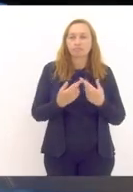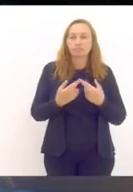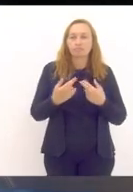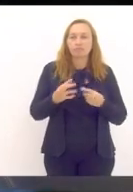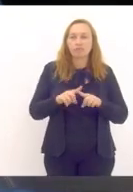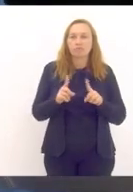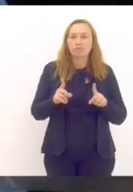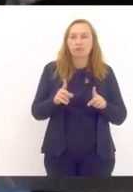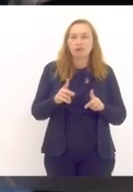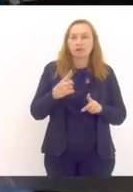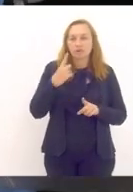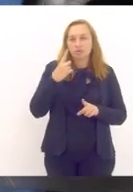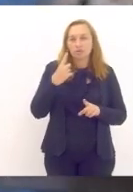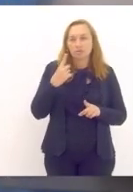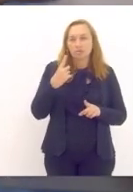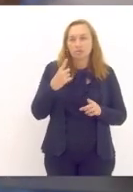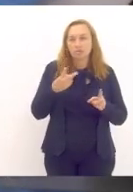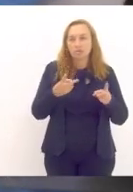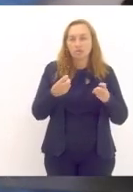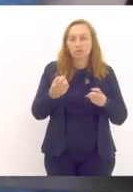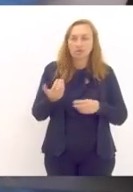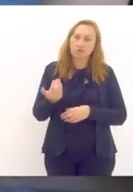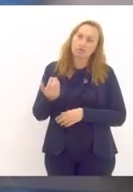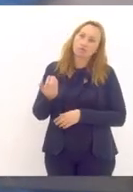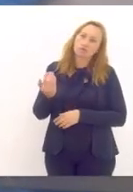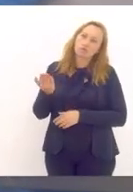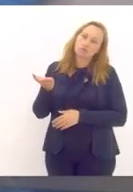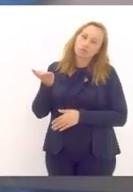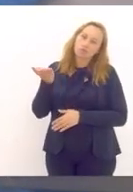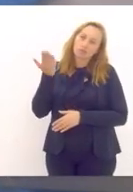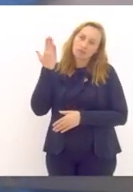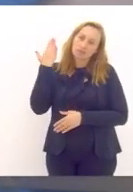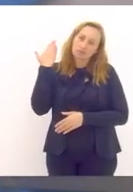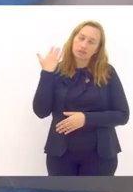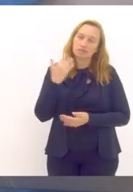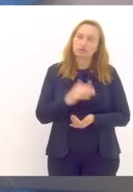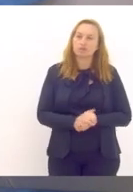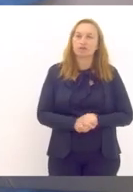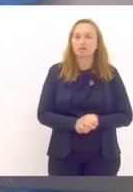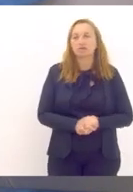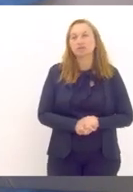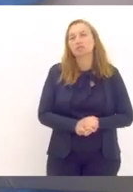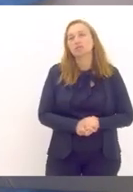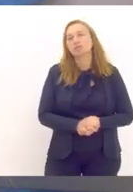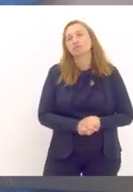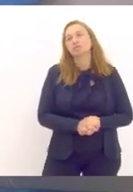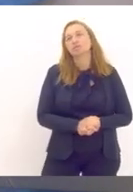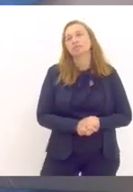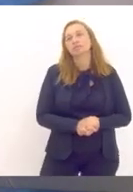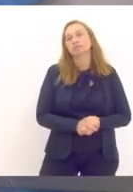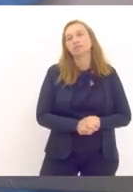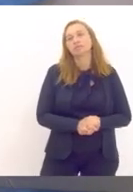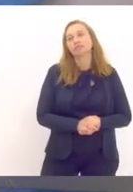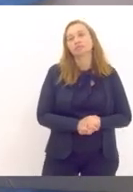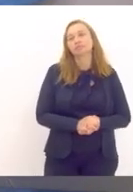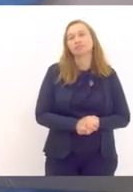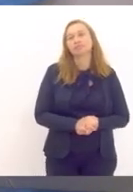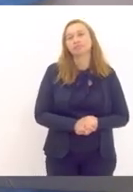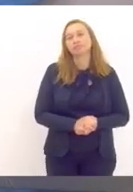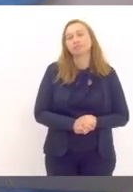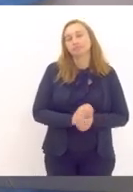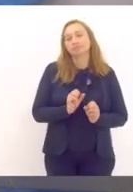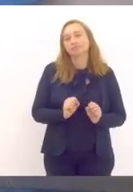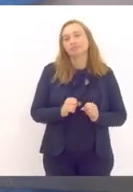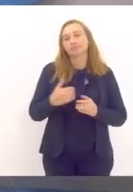para o... Semana que vem. Sim. Ela foi uma reunião mais para olhar para o retrovisor, né? E que a gente